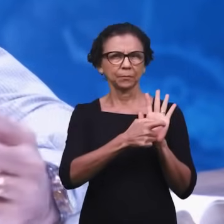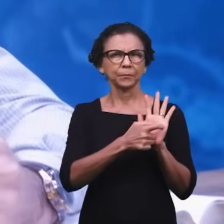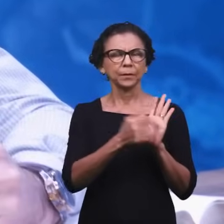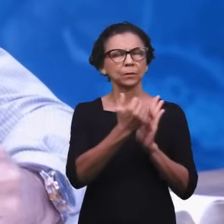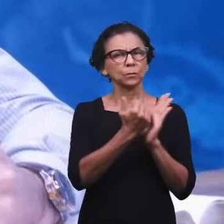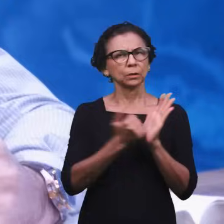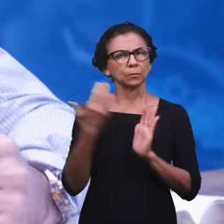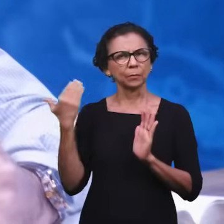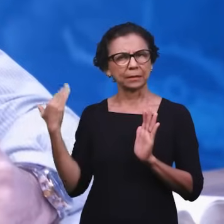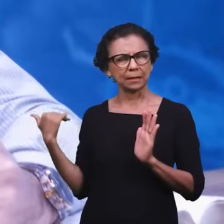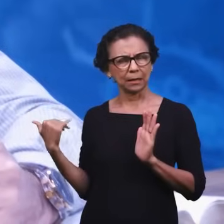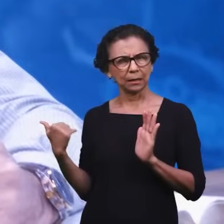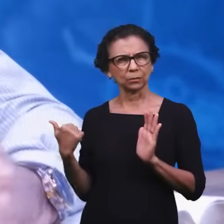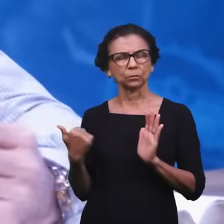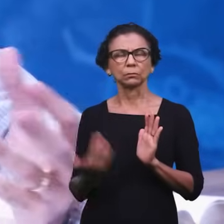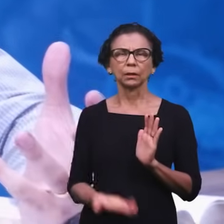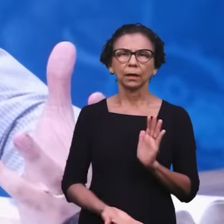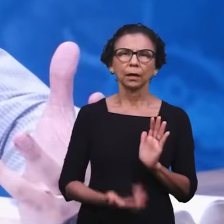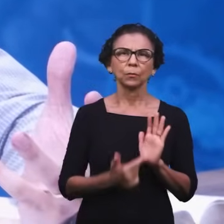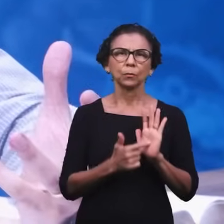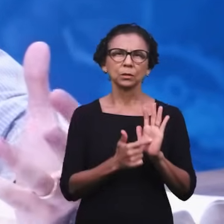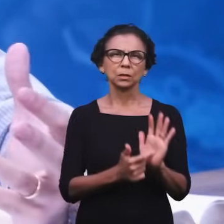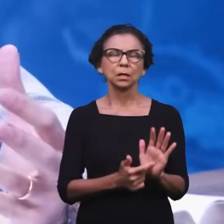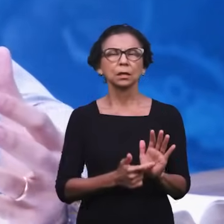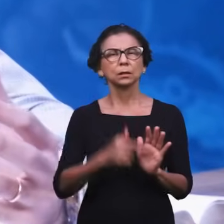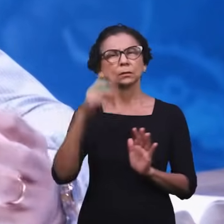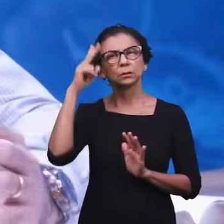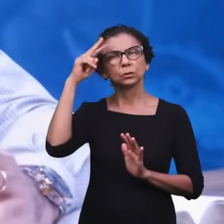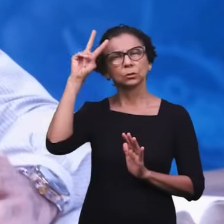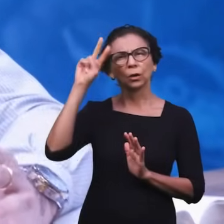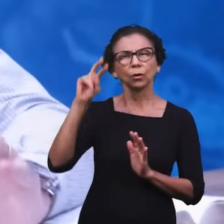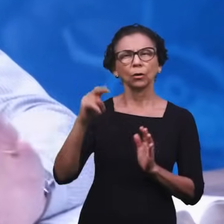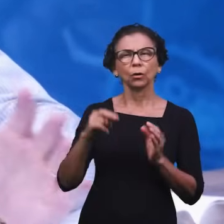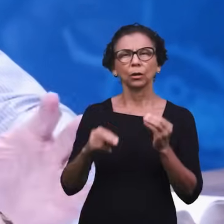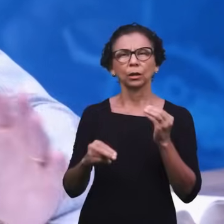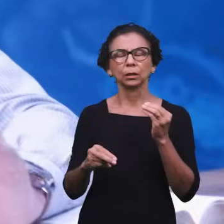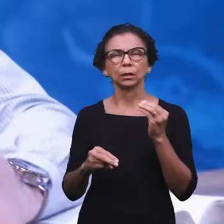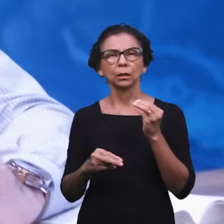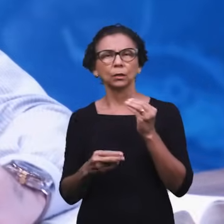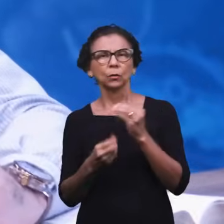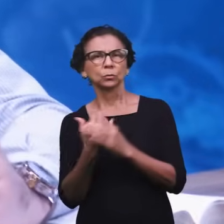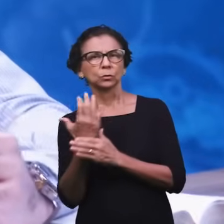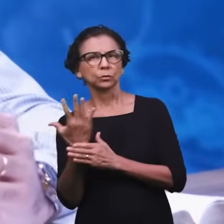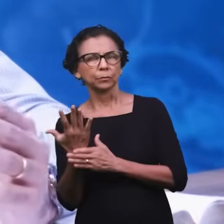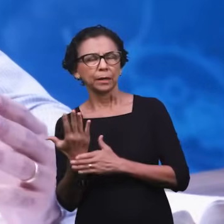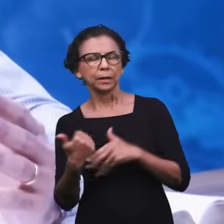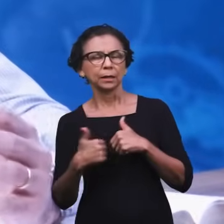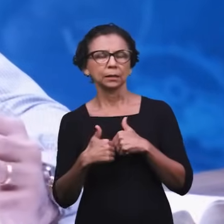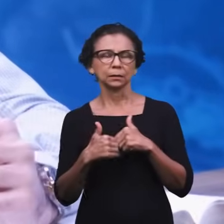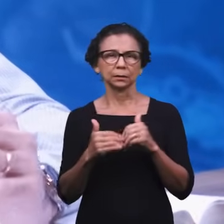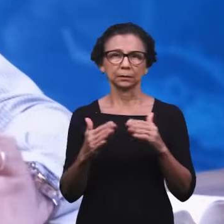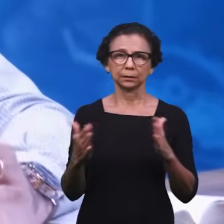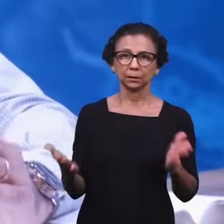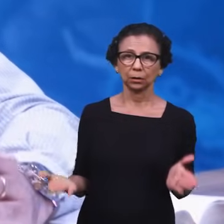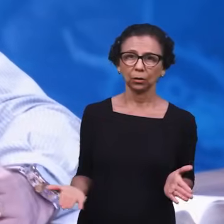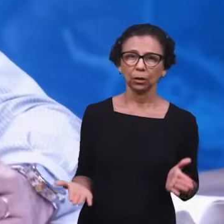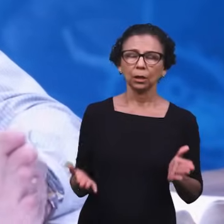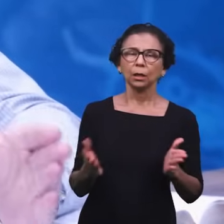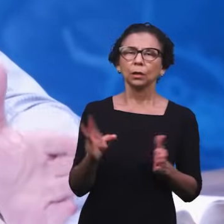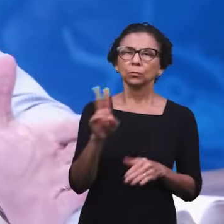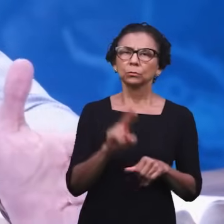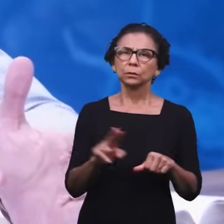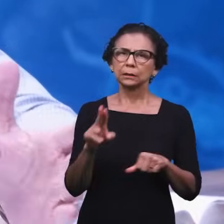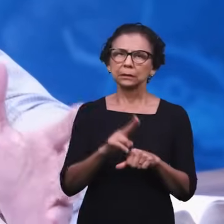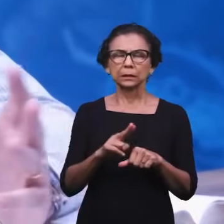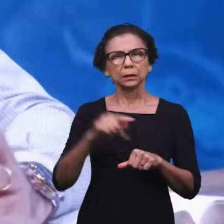últimos episódios, nós falamos sobre o histórico, o surgimento, também falamos de algumas aplicações do nosso cotidiano